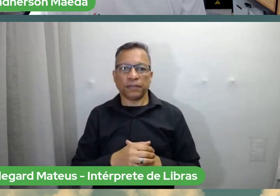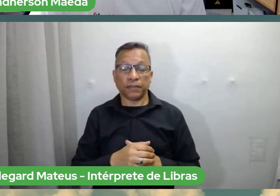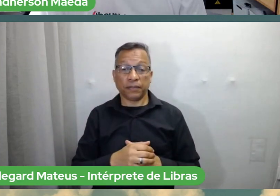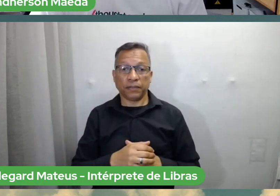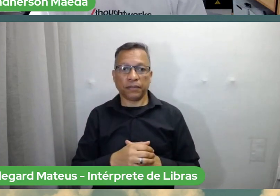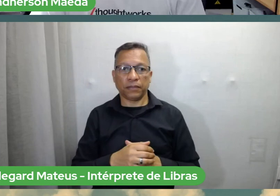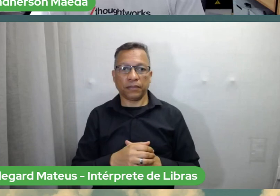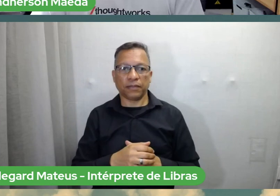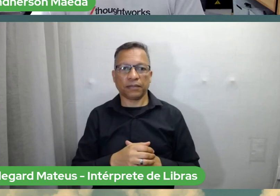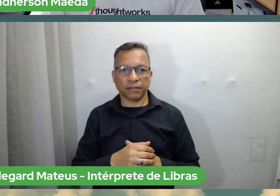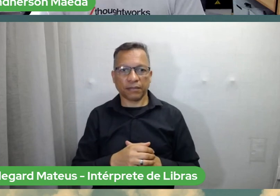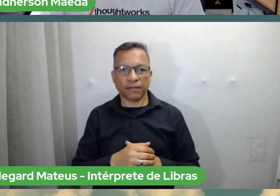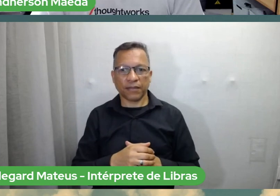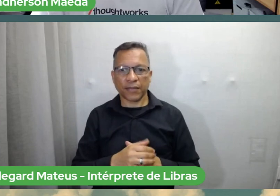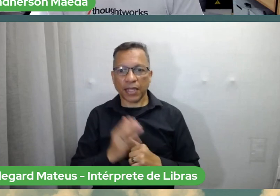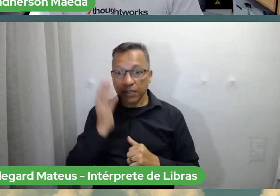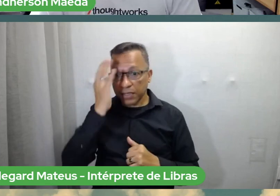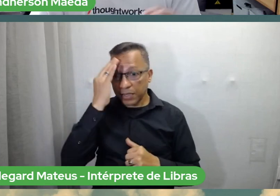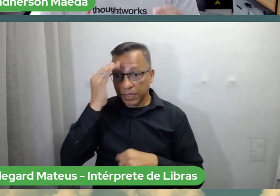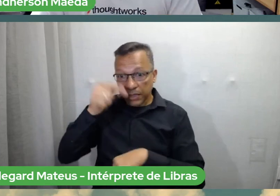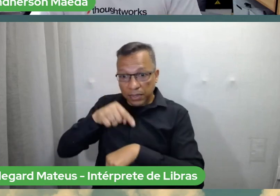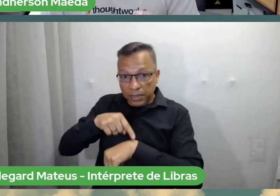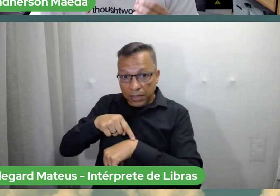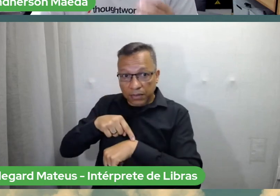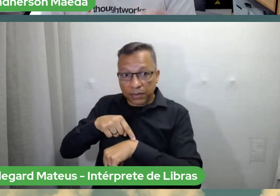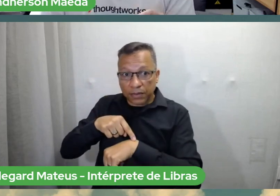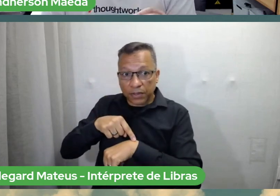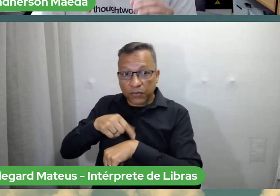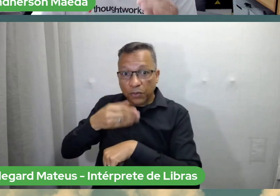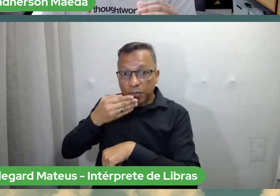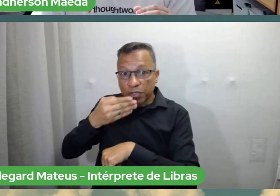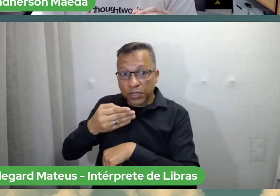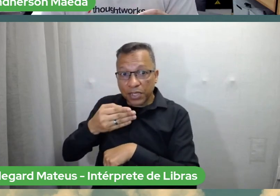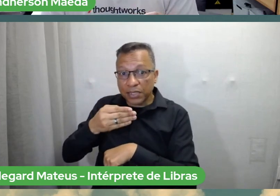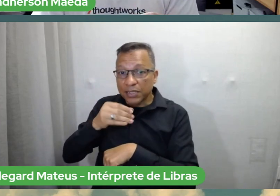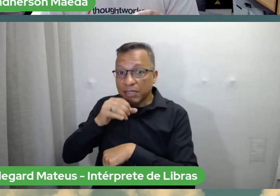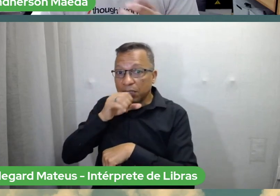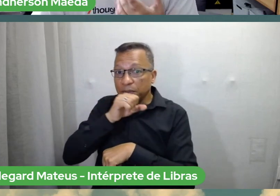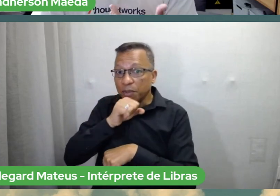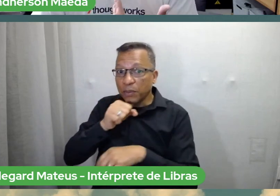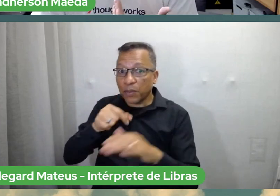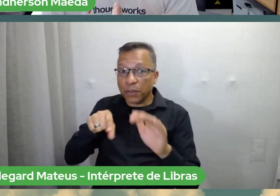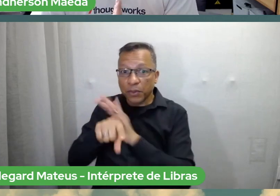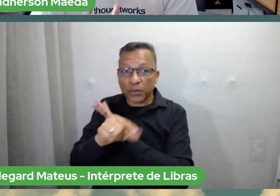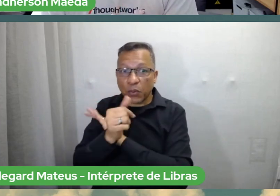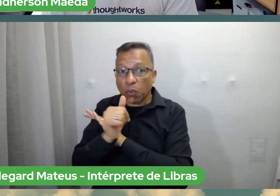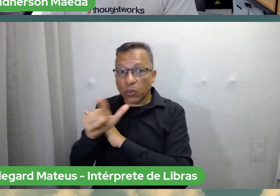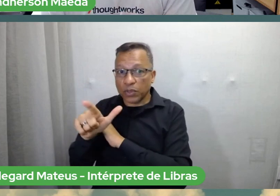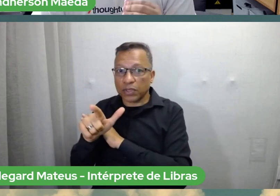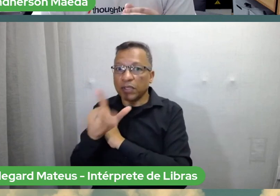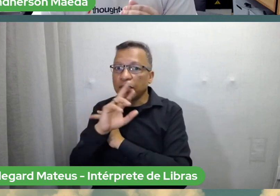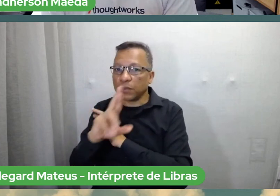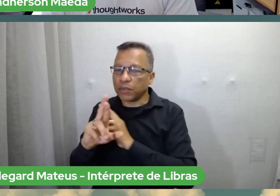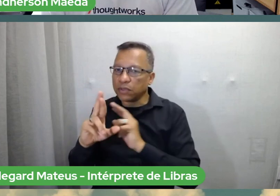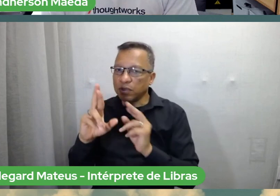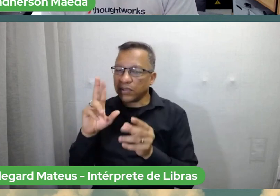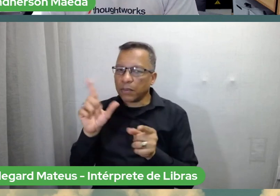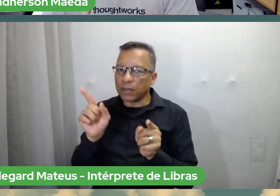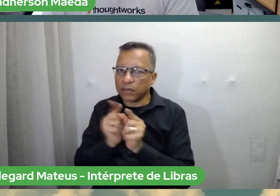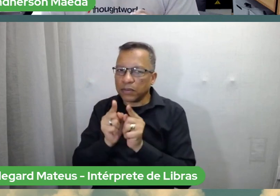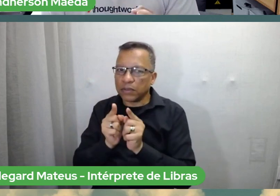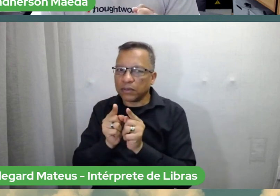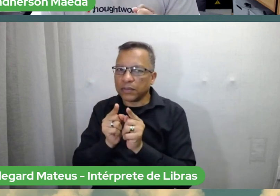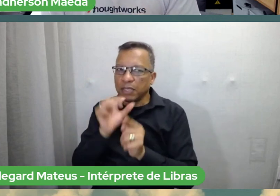Gente, eu sei que a gente já está em cima da hora, então eu vou pedir brevemente, tem mais uma pergunta aqui, imagino que a resposta seja curtinha, então de forma bem breve,